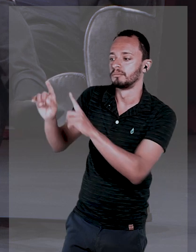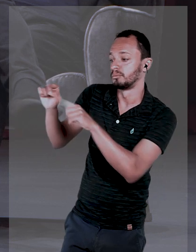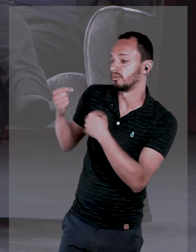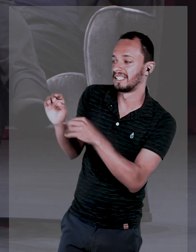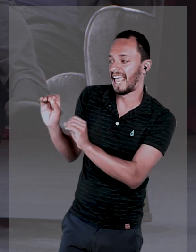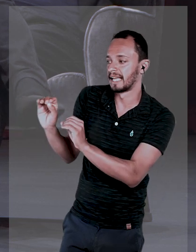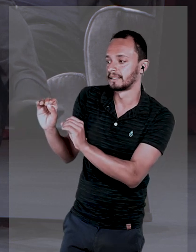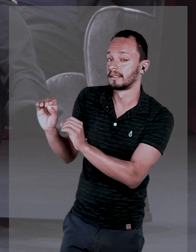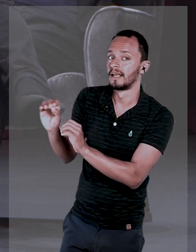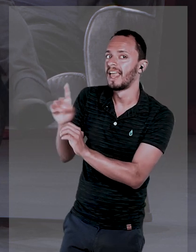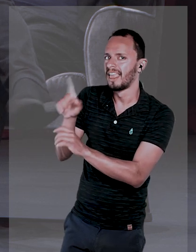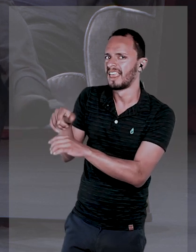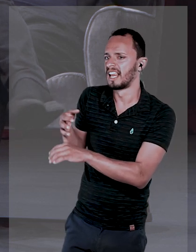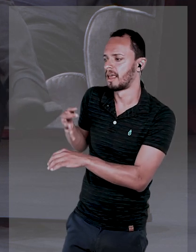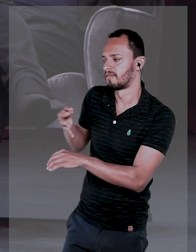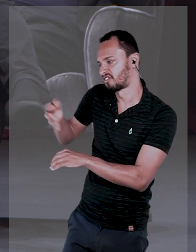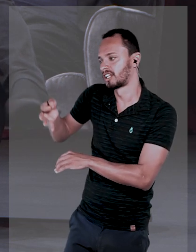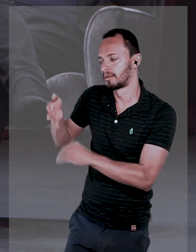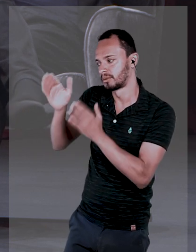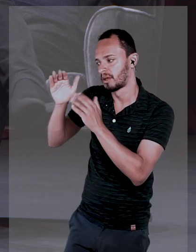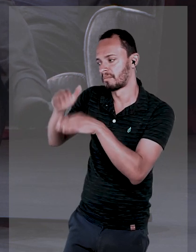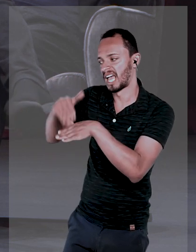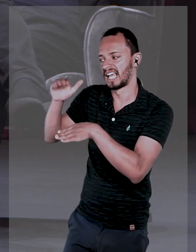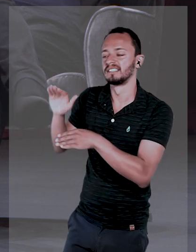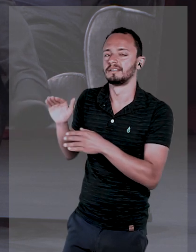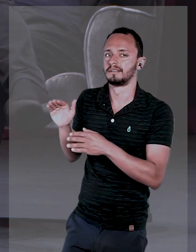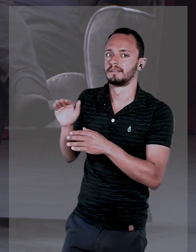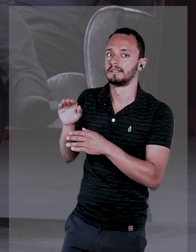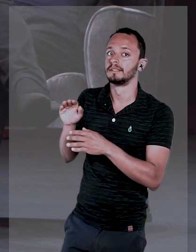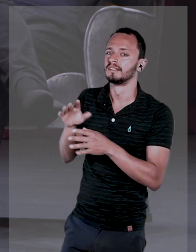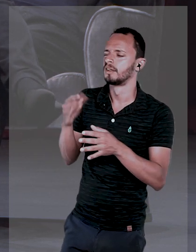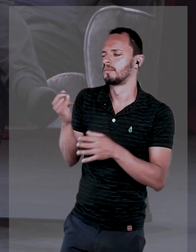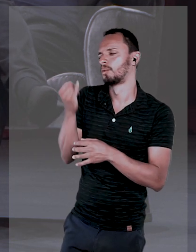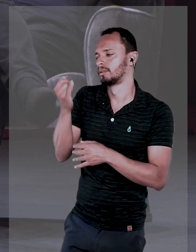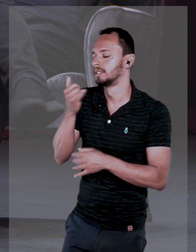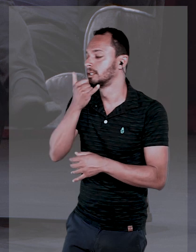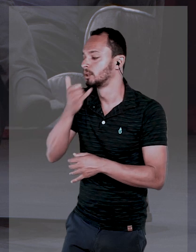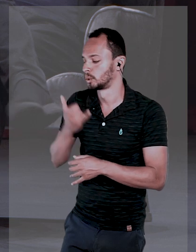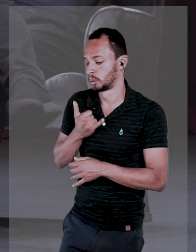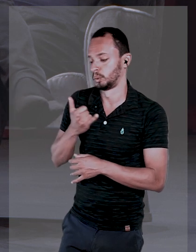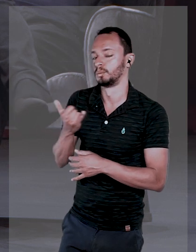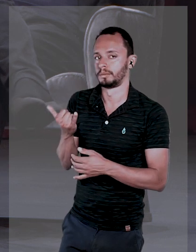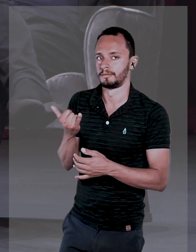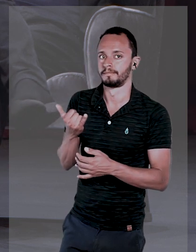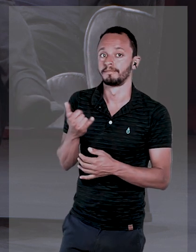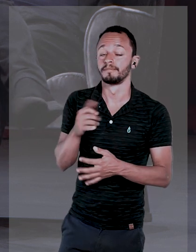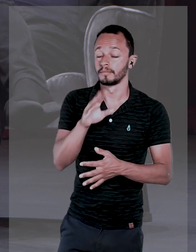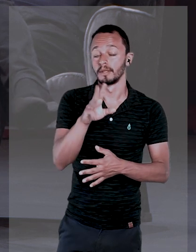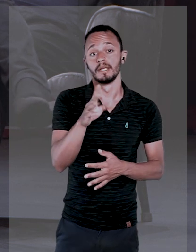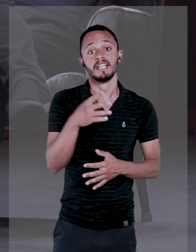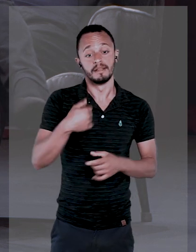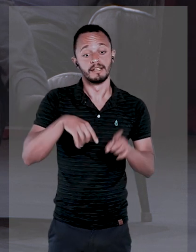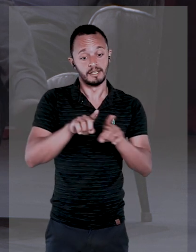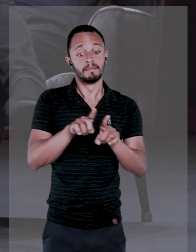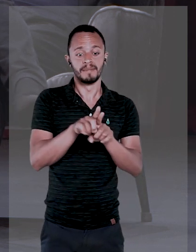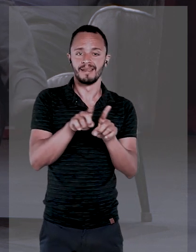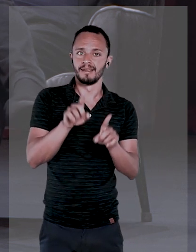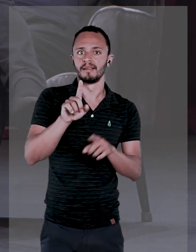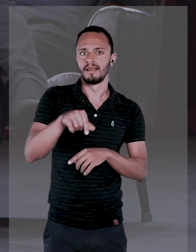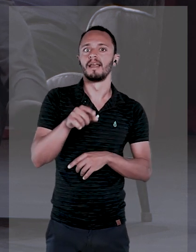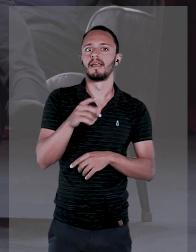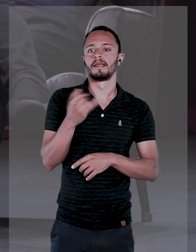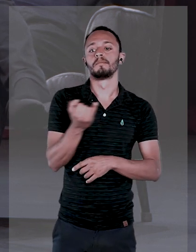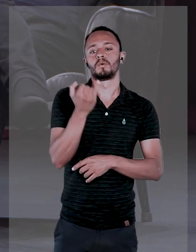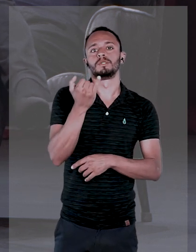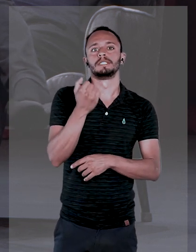eu acho isso assim. E há exemplos. Todos nós sabemos que os países pediram desculpa ou pedem desculpa por atrocidades